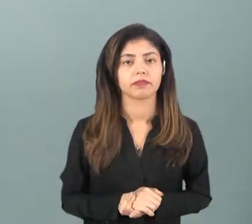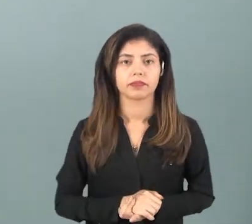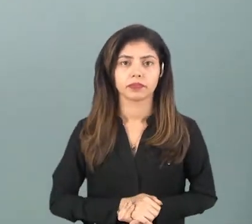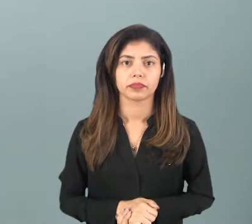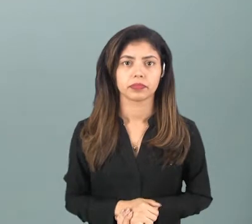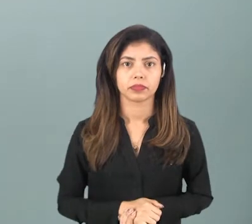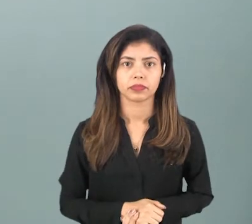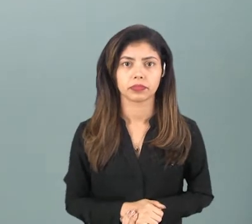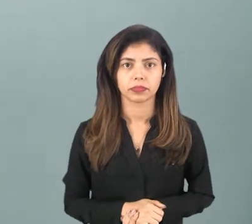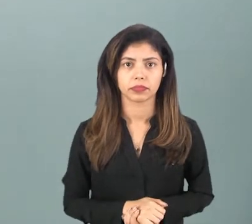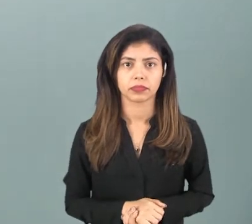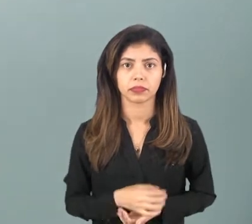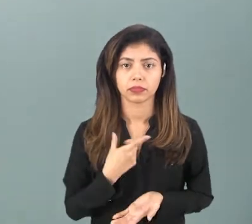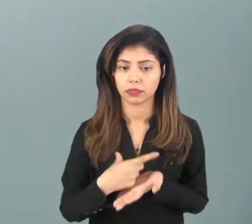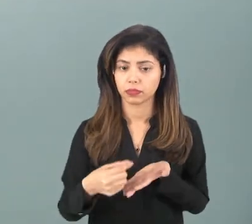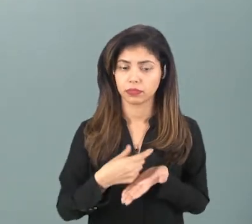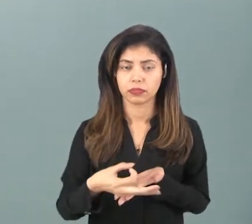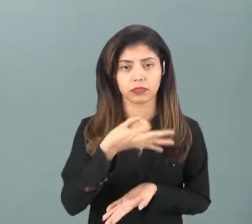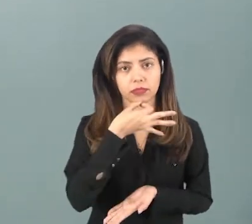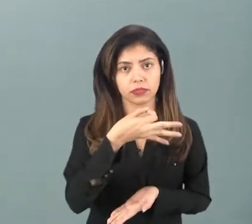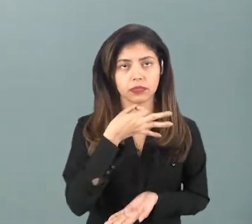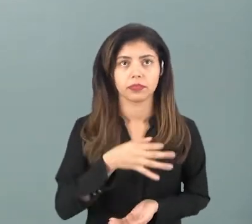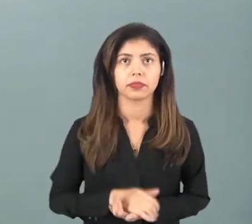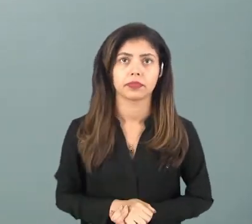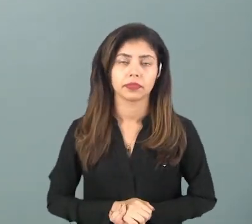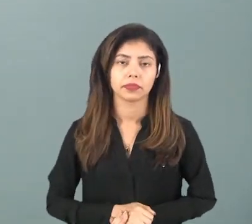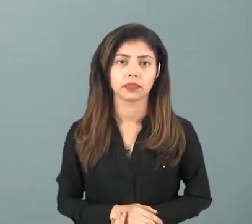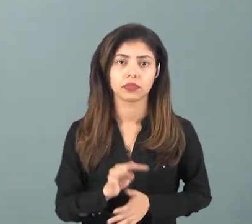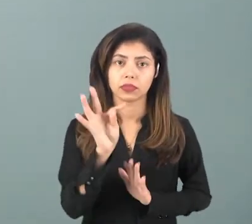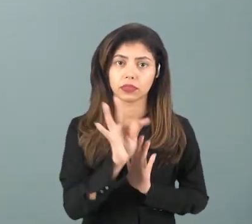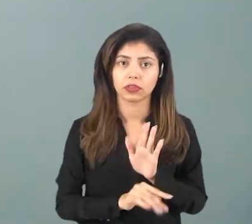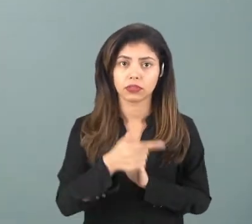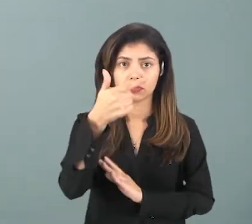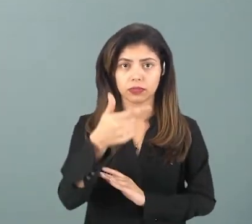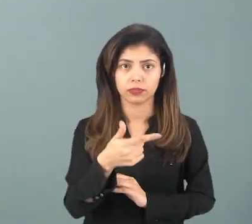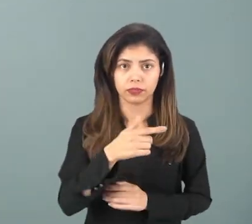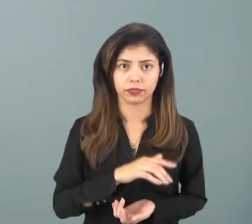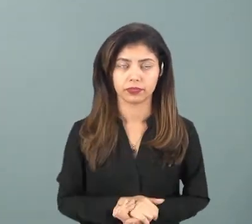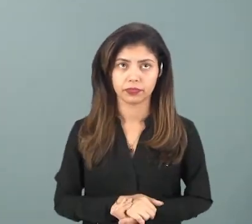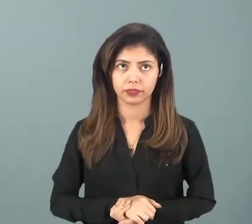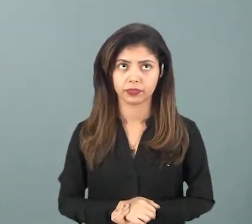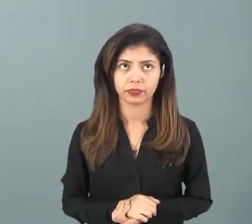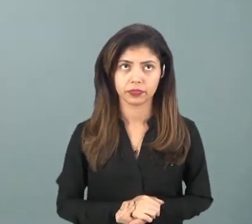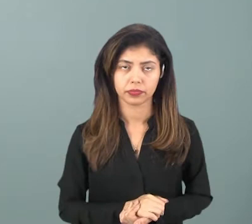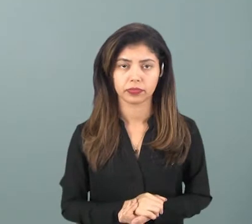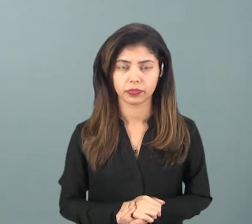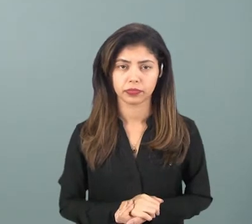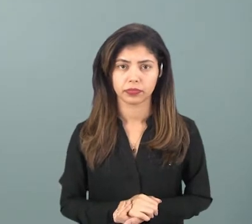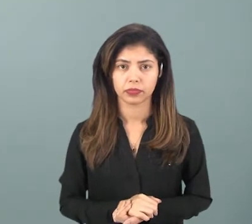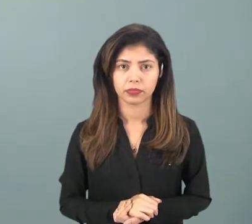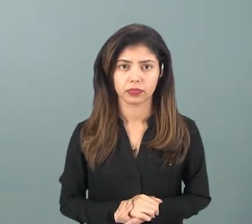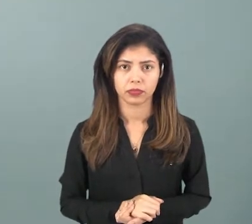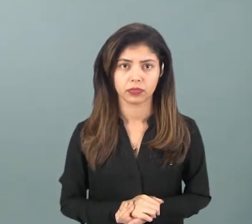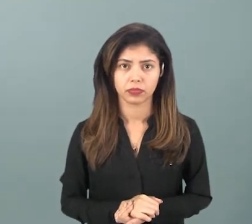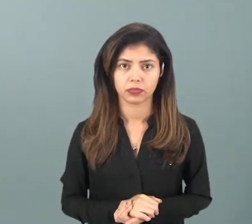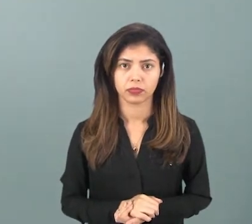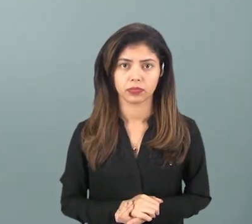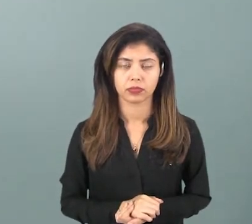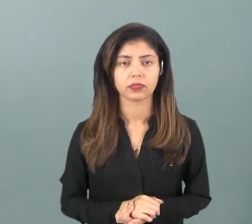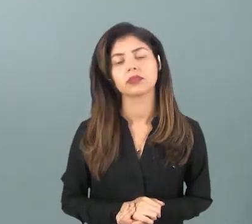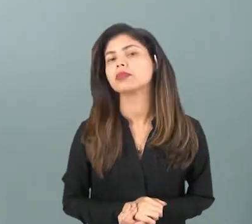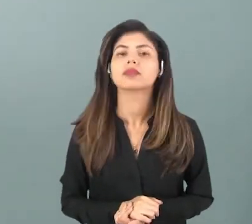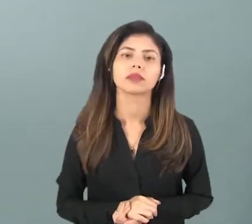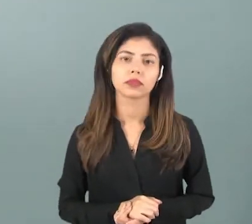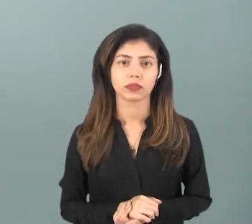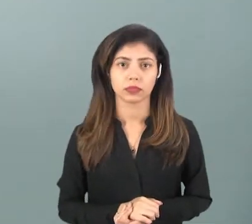nós podemos ver. Vamos agora ver mais um exemplo, texto 2, sobre esse assunto também. E vocês vão ver como ele foi constituído,